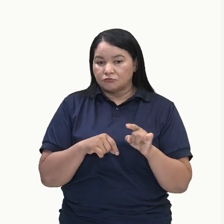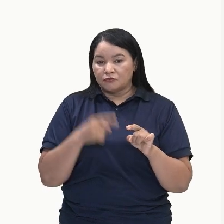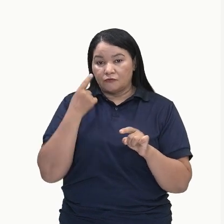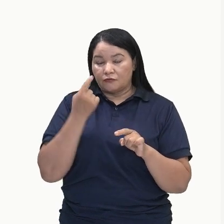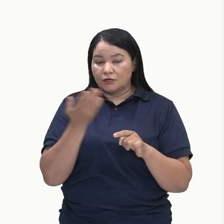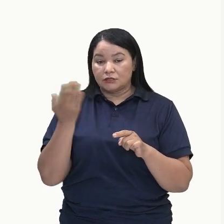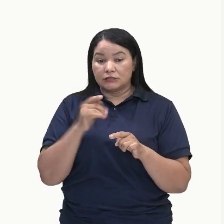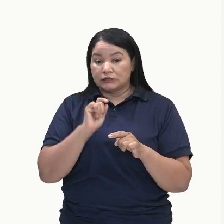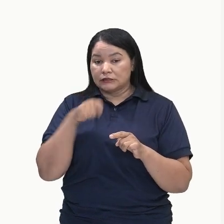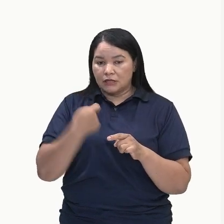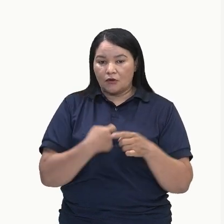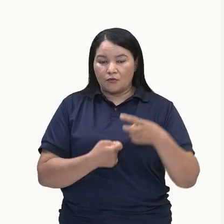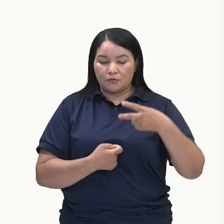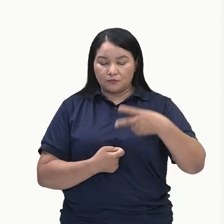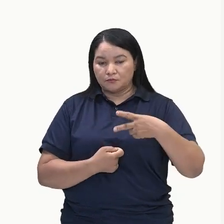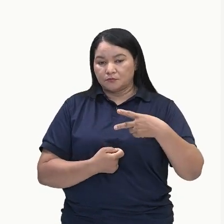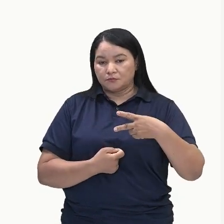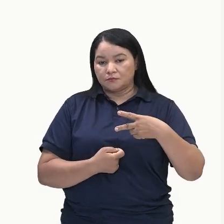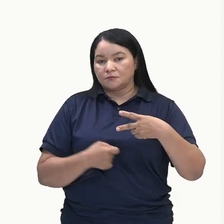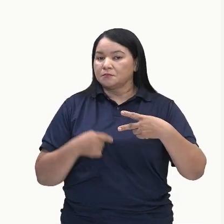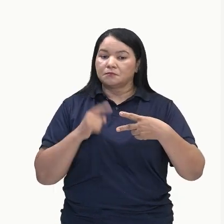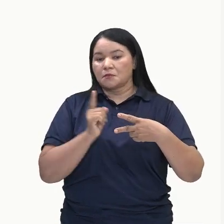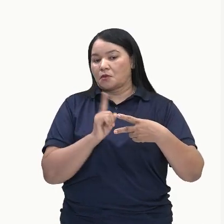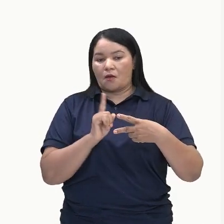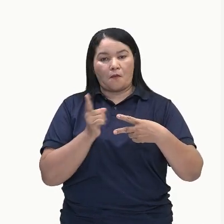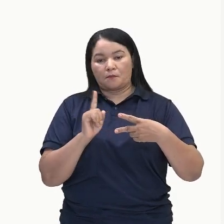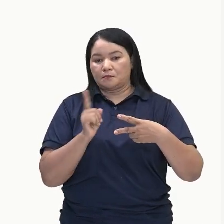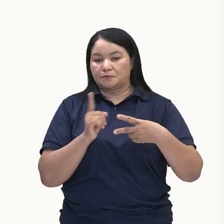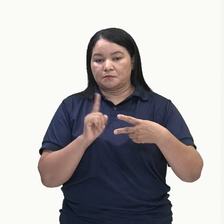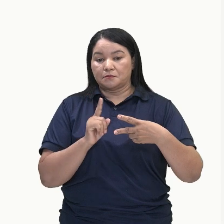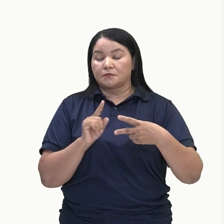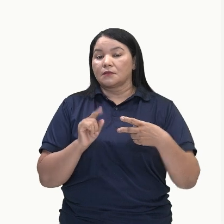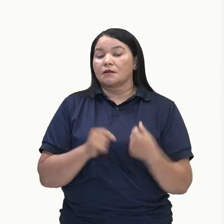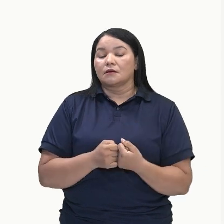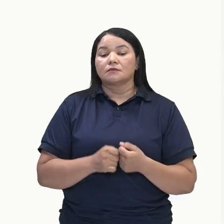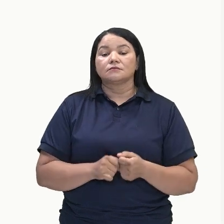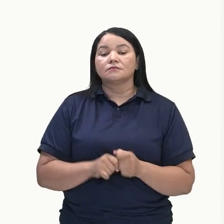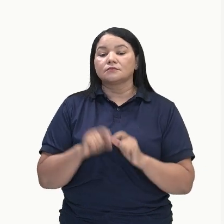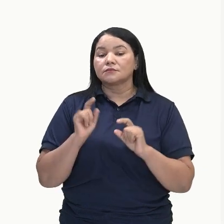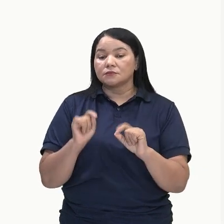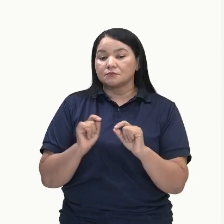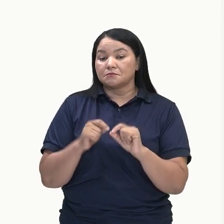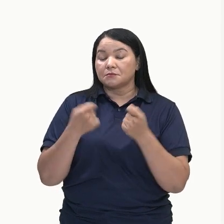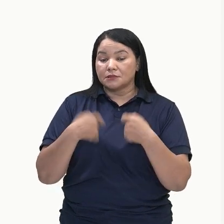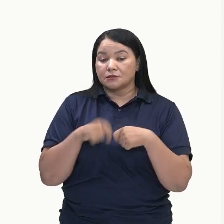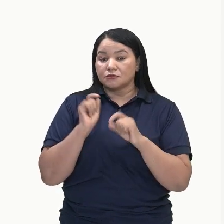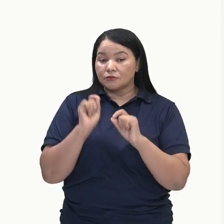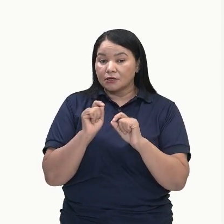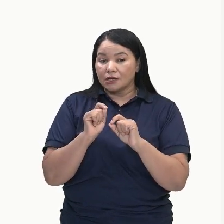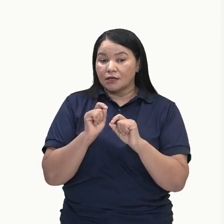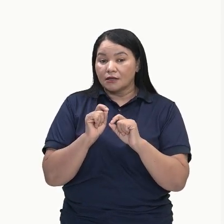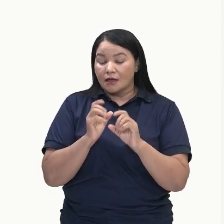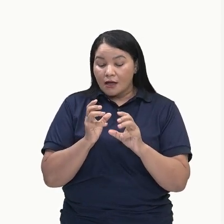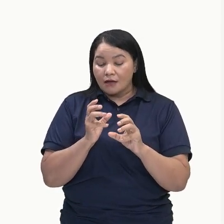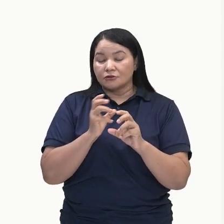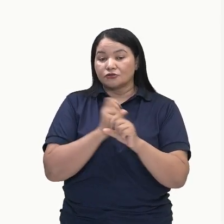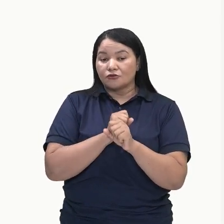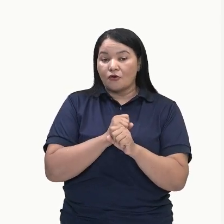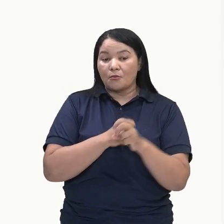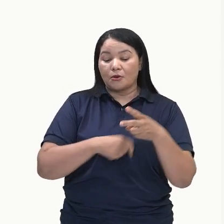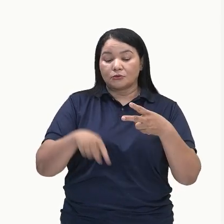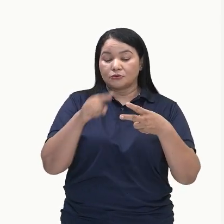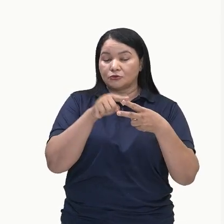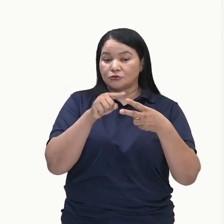que o maior lado? Também não. O que é que nos diz ali a condição de existência? Que a soma deve